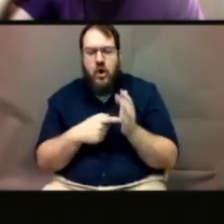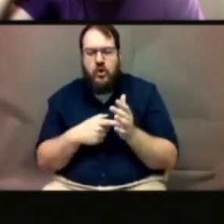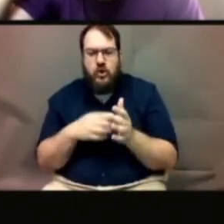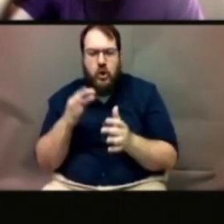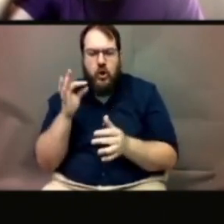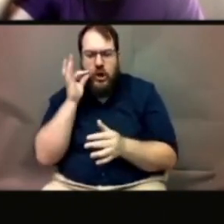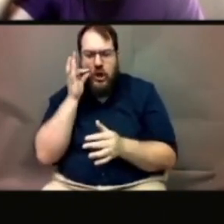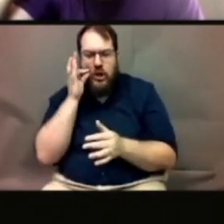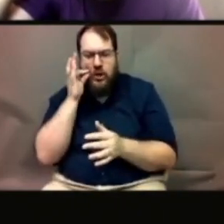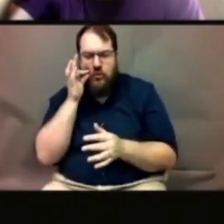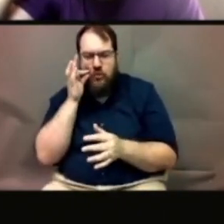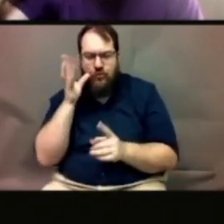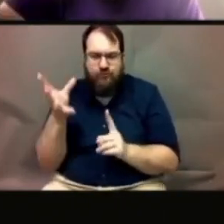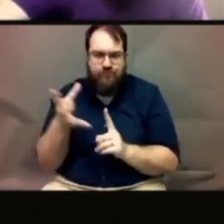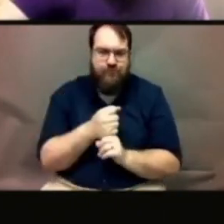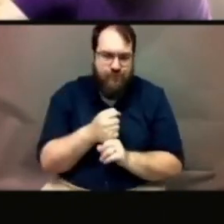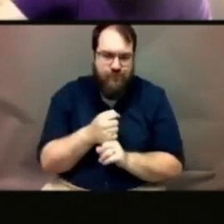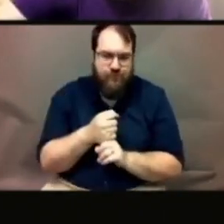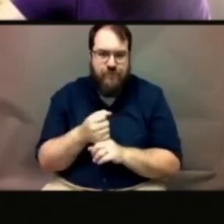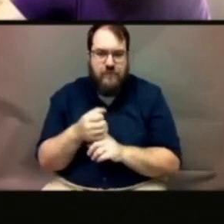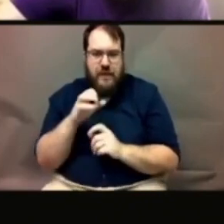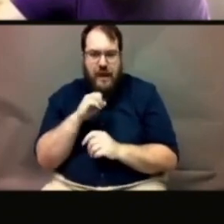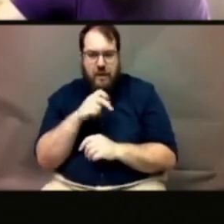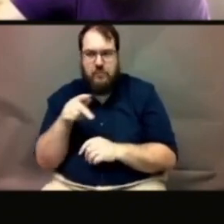deixa eu mostrar o fruit catcher